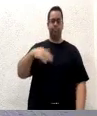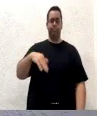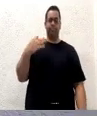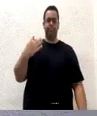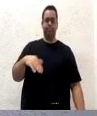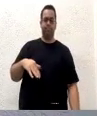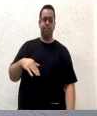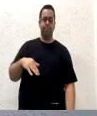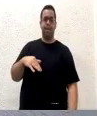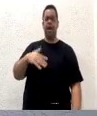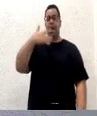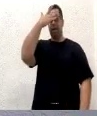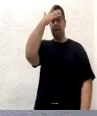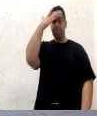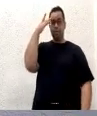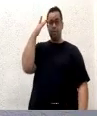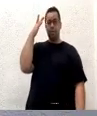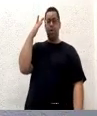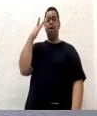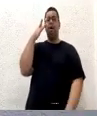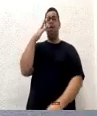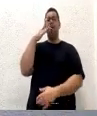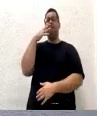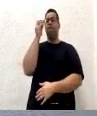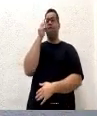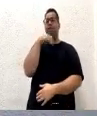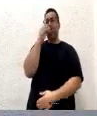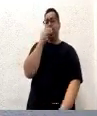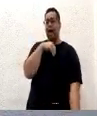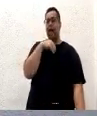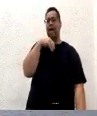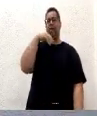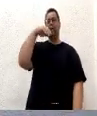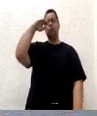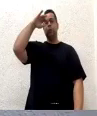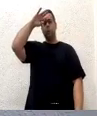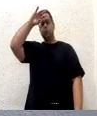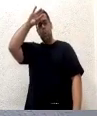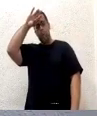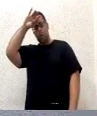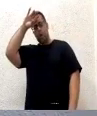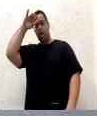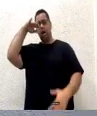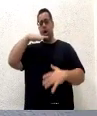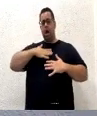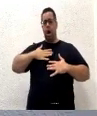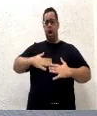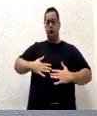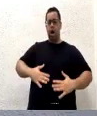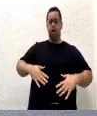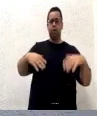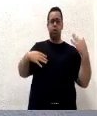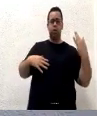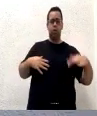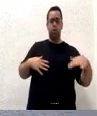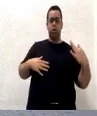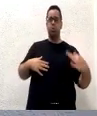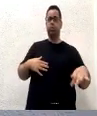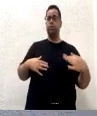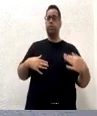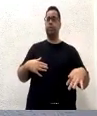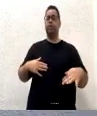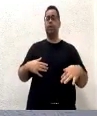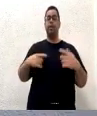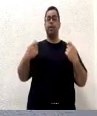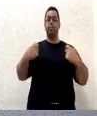prostra a pessoa fica, né? Tem pessoa que passa bem, mas a maioria tem sintomas importantes e tem que ser visto, tem que